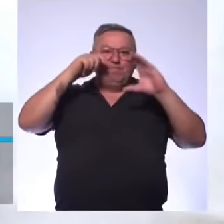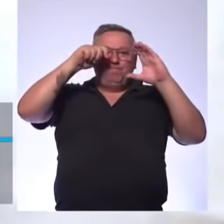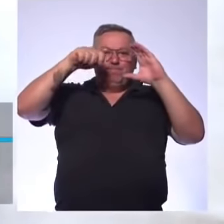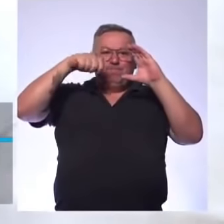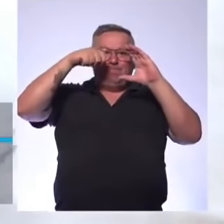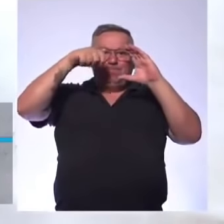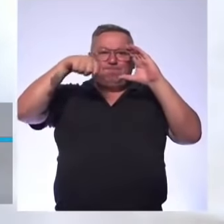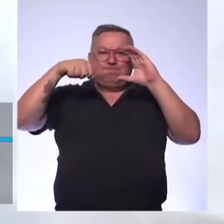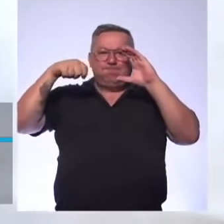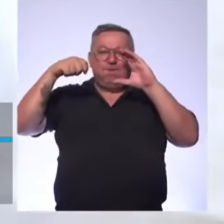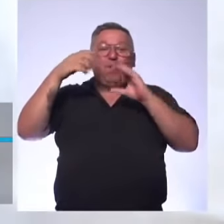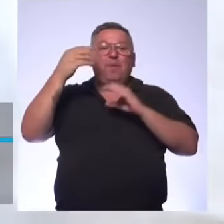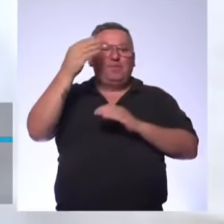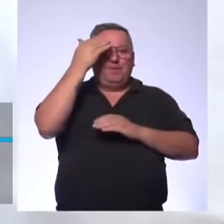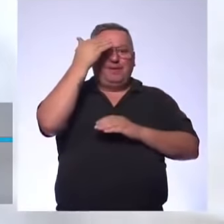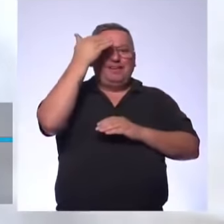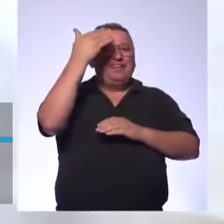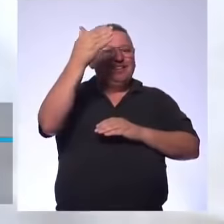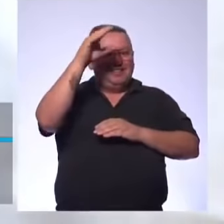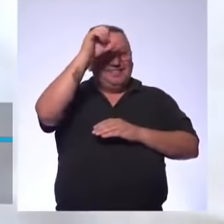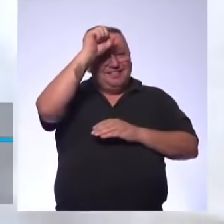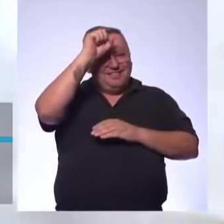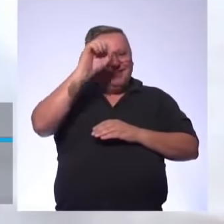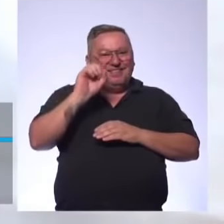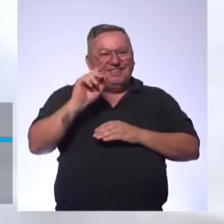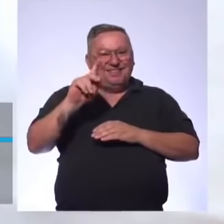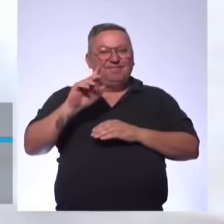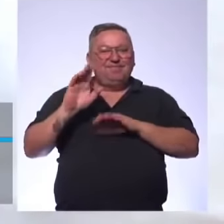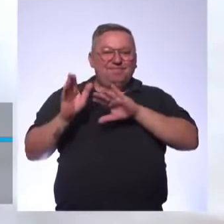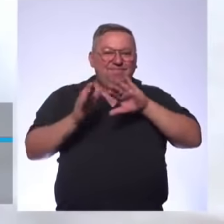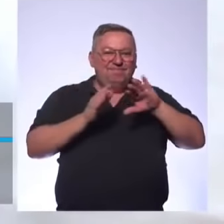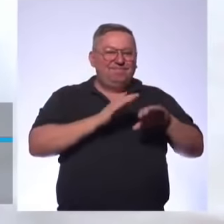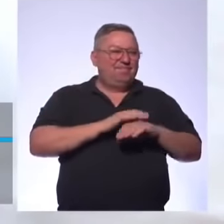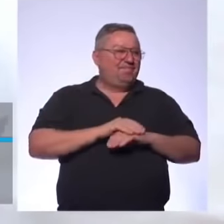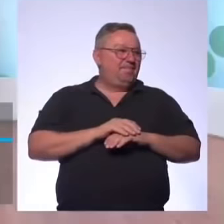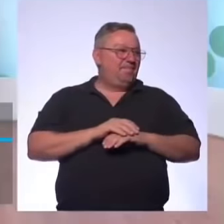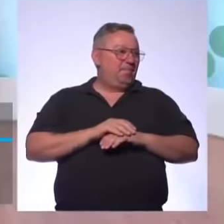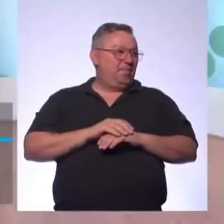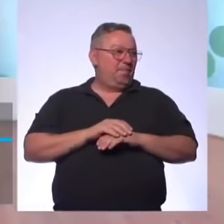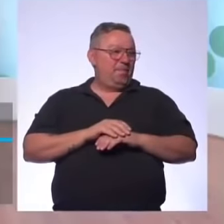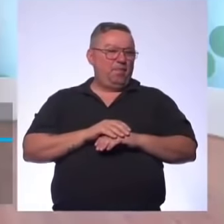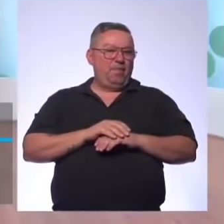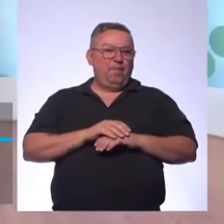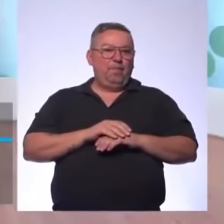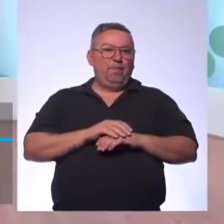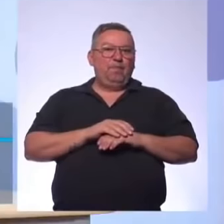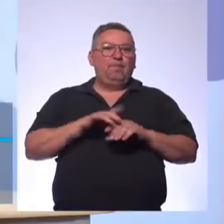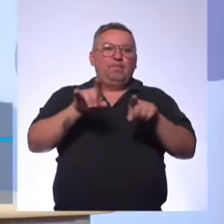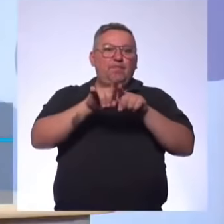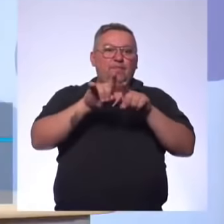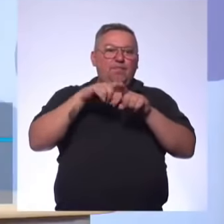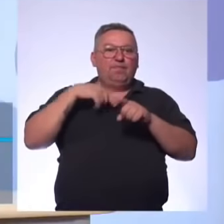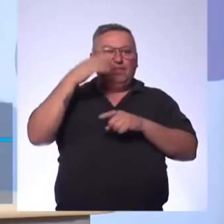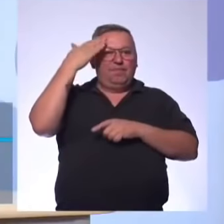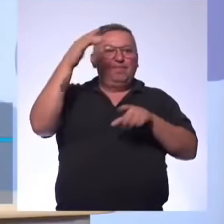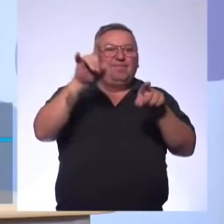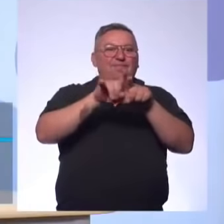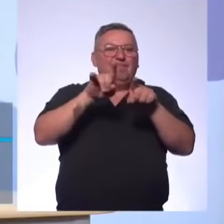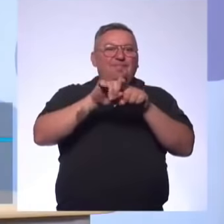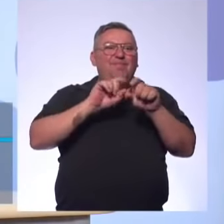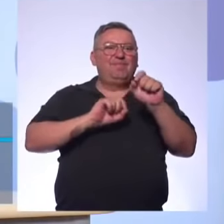frente de umas câmeras então muito obrigada por esse aprendizado OK mas você quer completar alguma coisa Edson também estendo meus agradecimentos